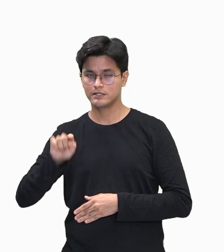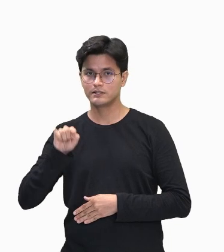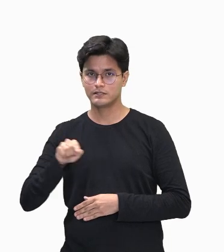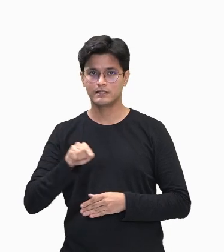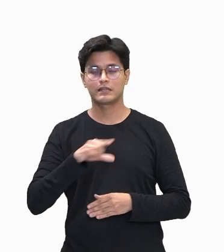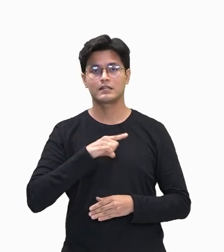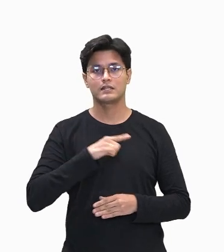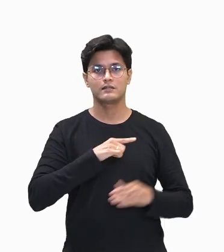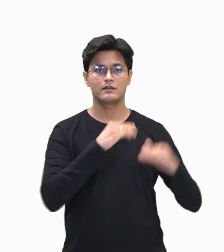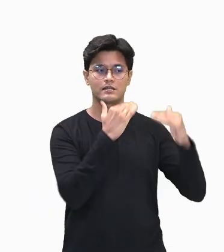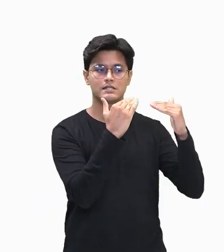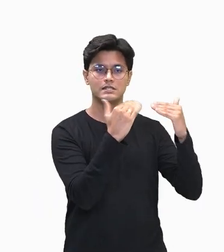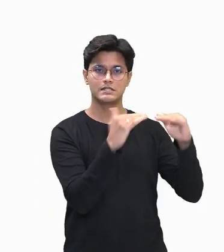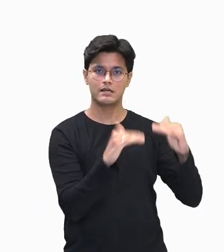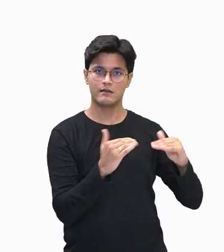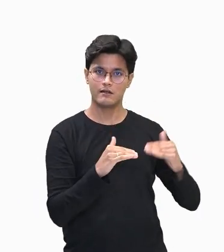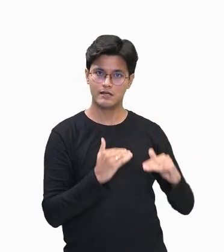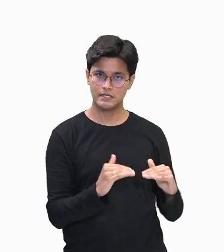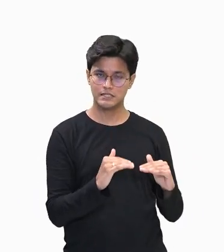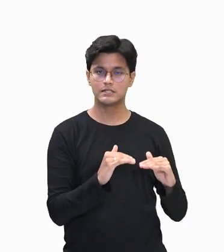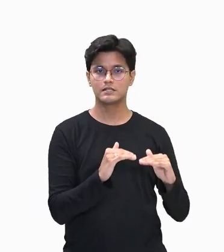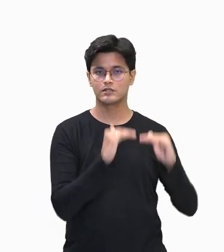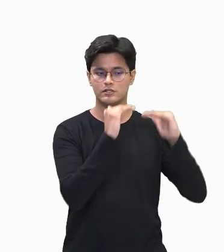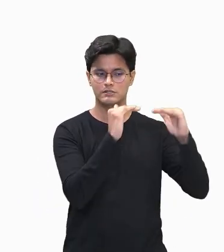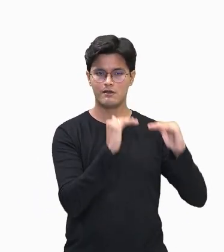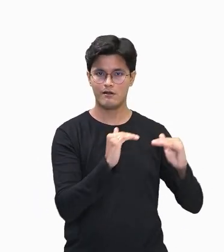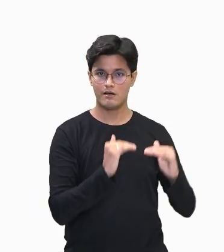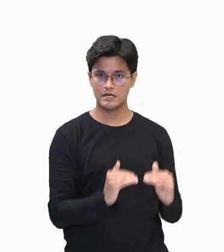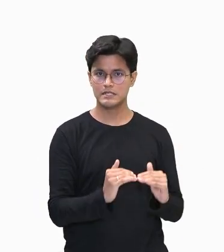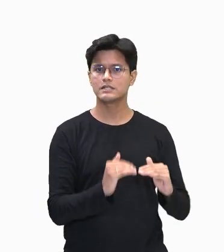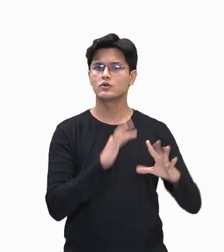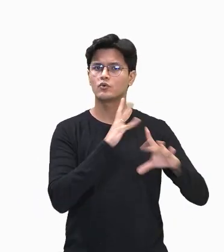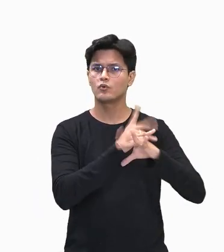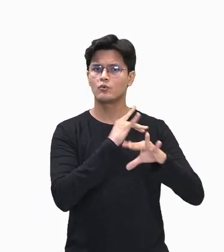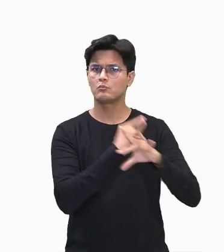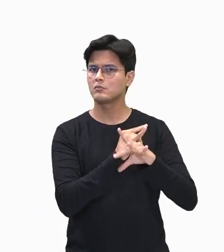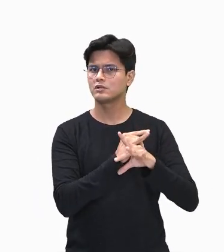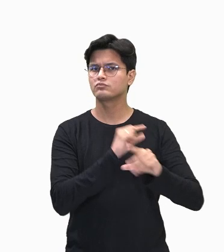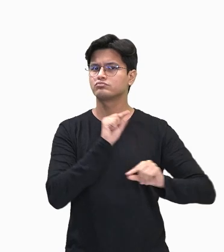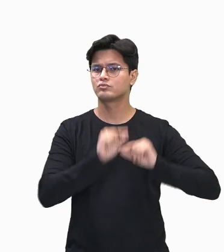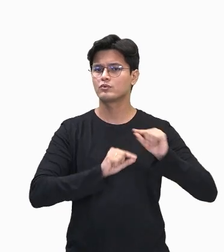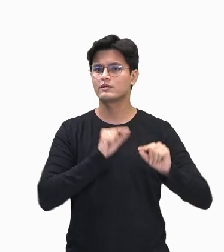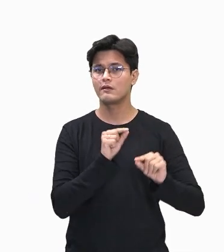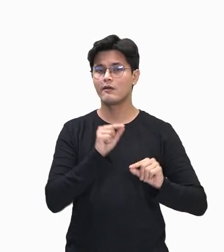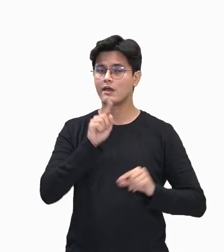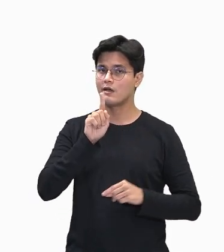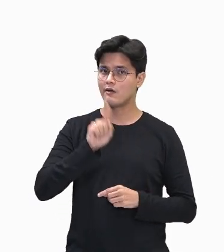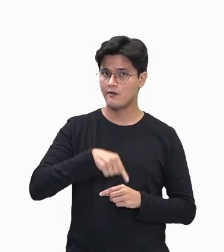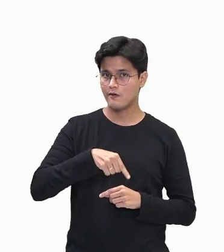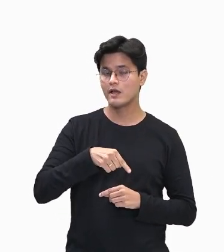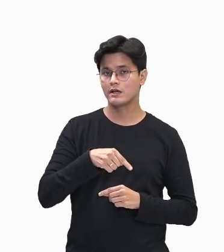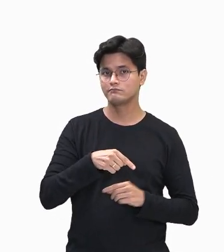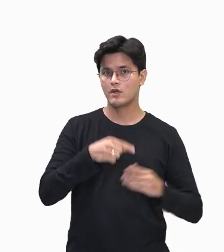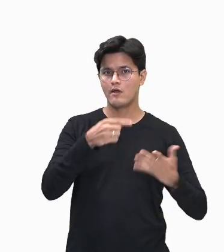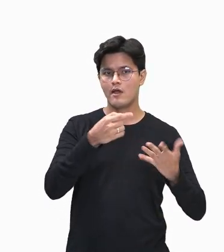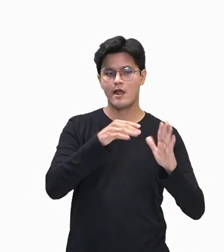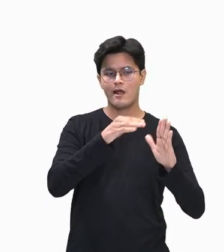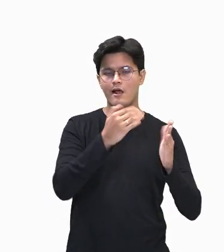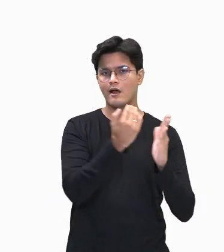hierarquia urbana. O que é a hierarquia urbana? Ela é uma classificação do